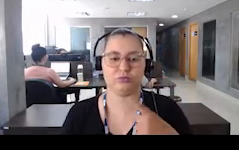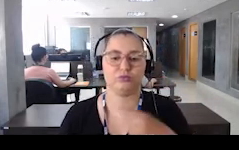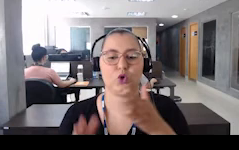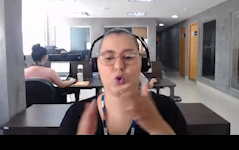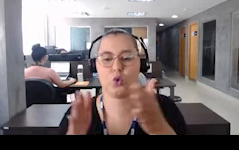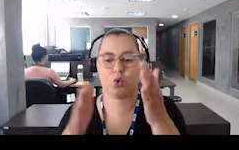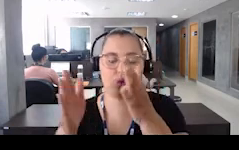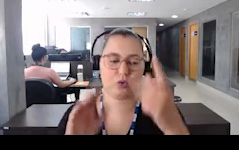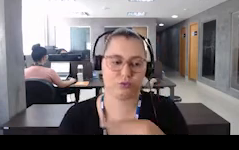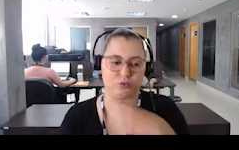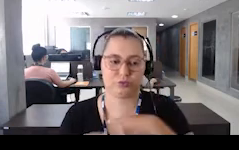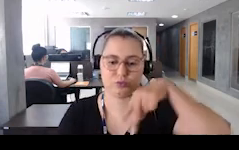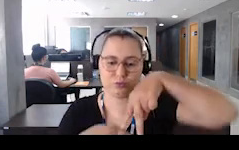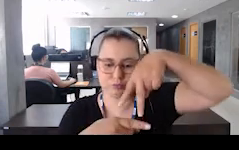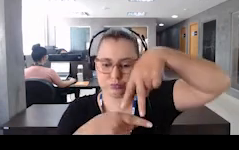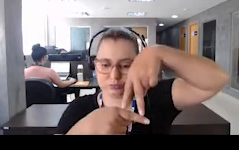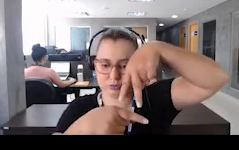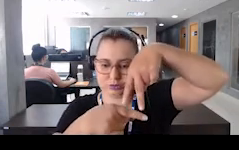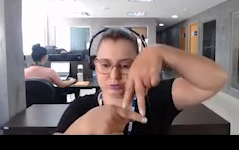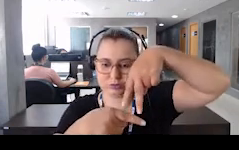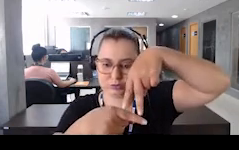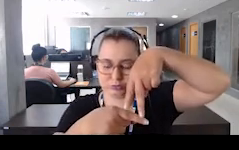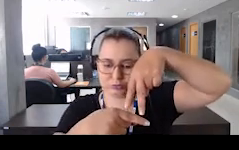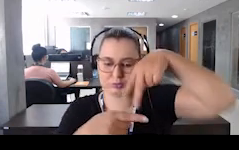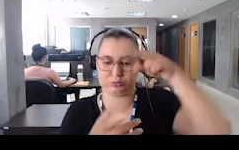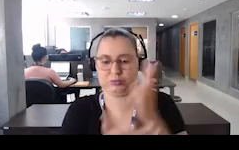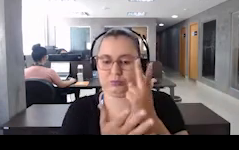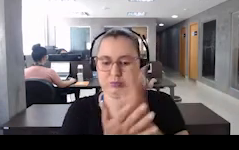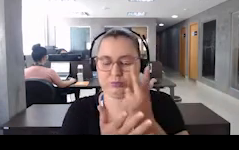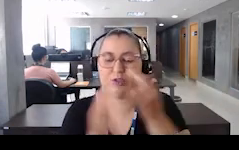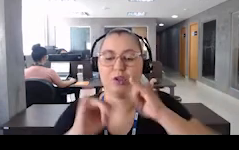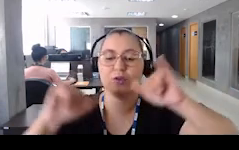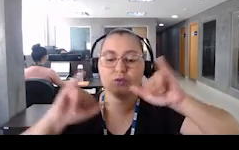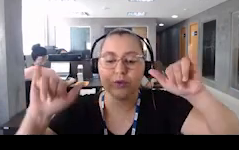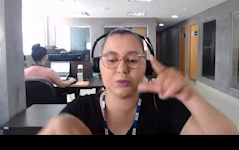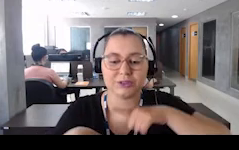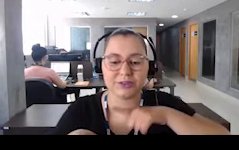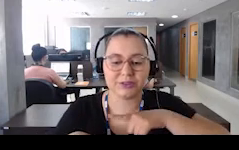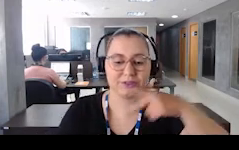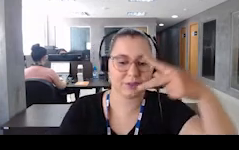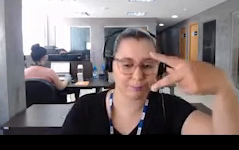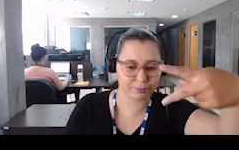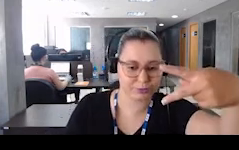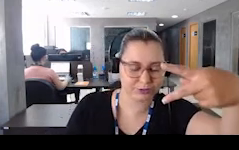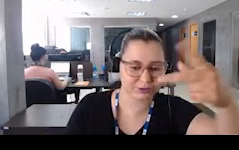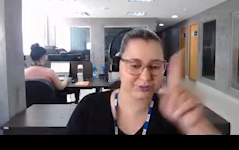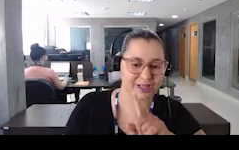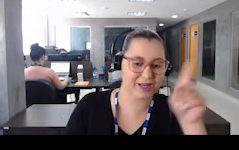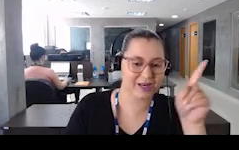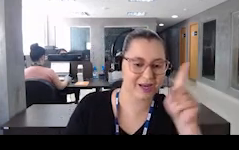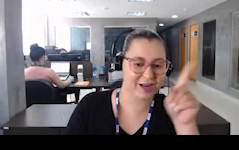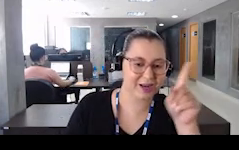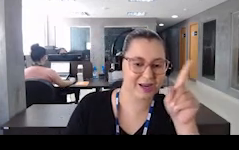passada, né? Vou usar esse triângulo aqui, ó. E quais informações que eu tenho, né? Além da potência,